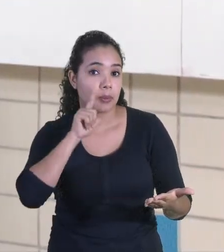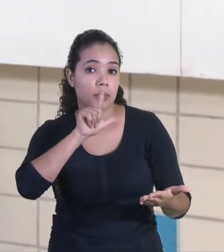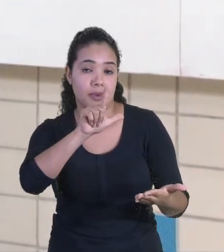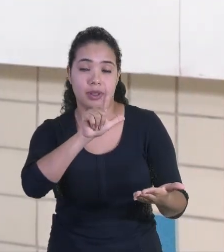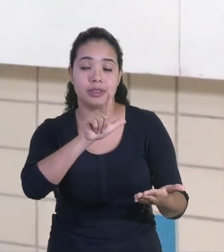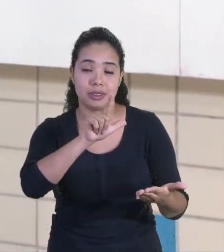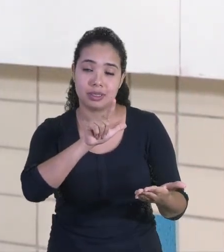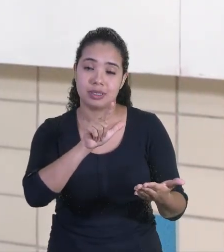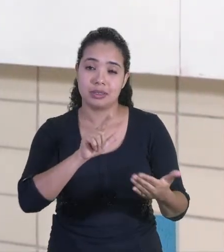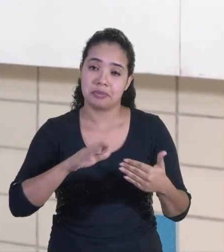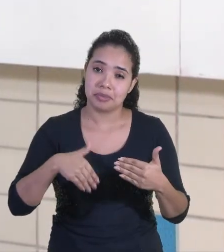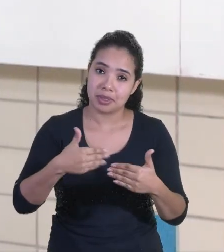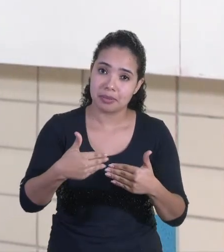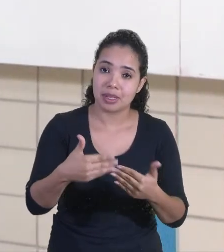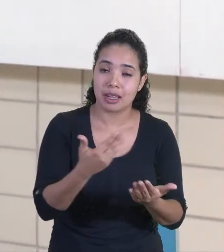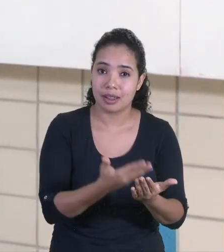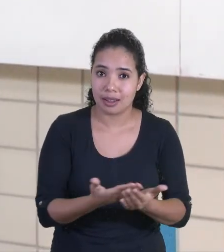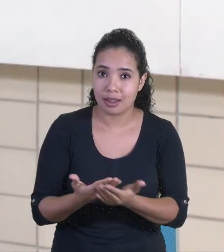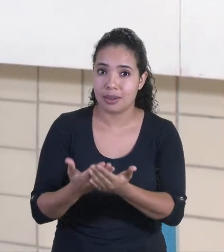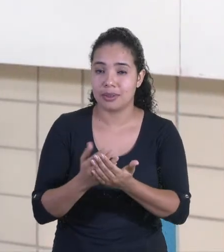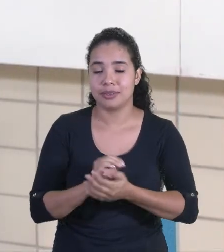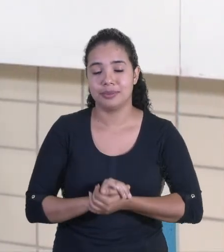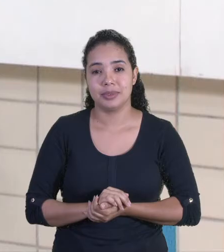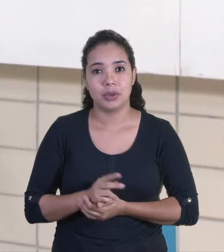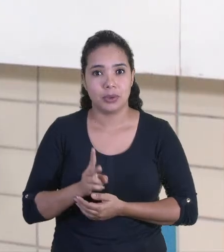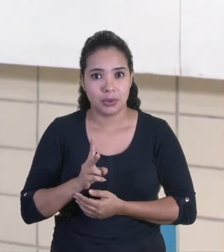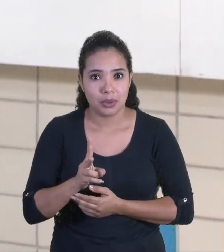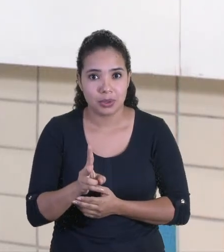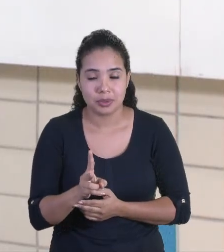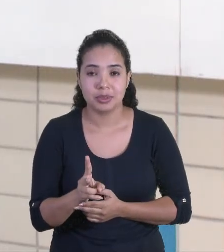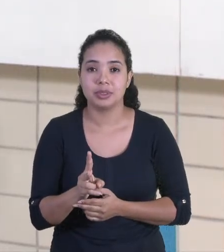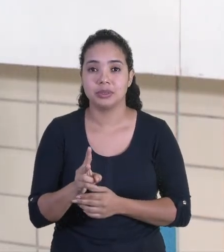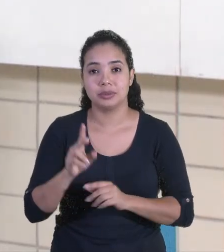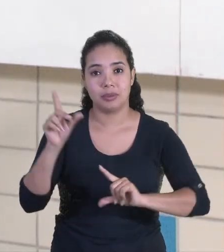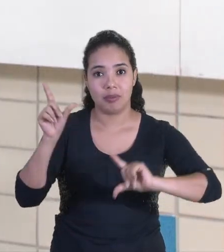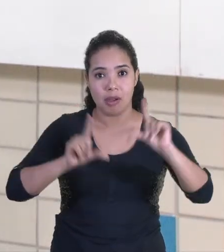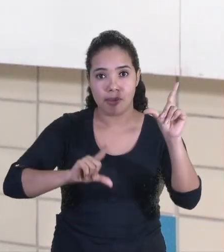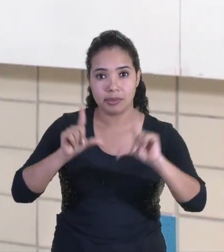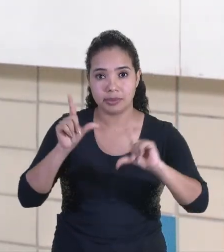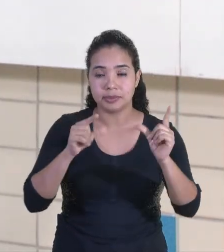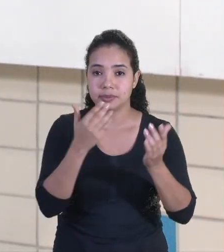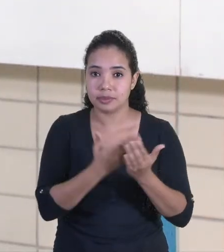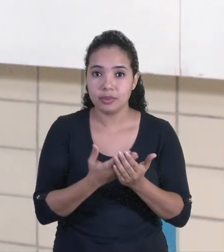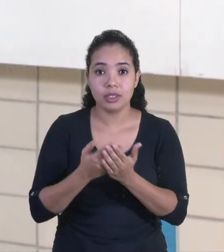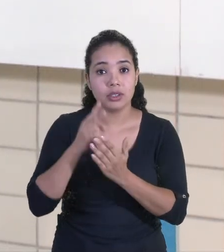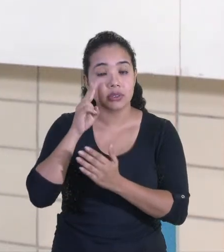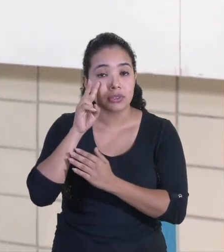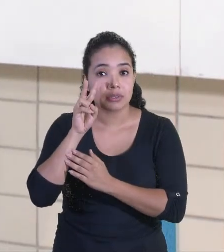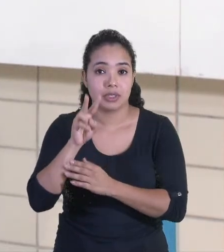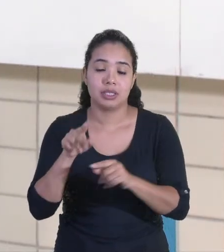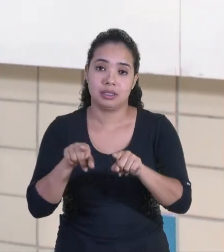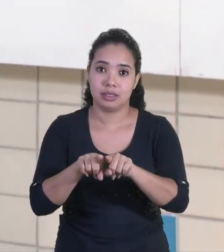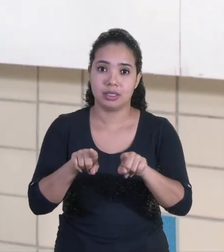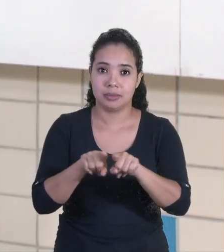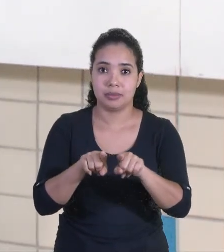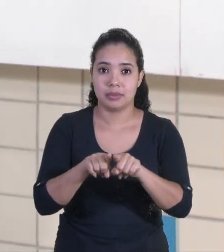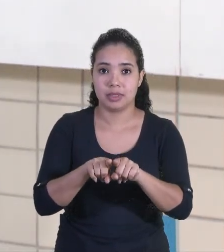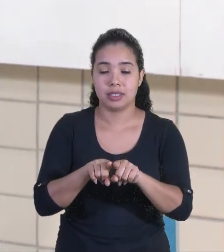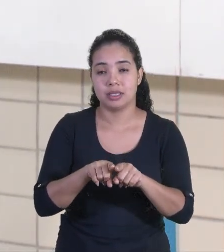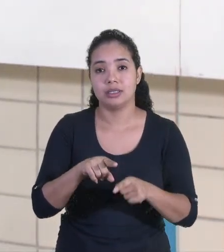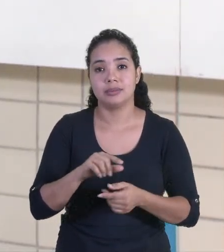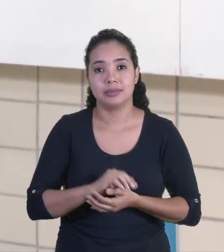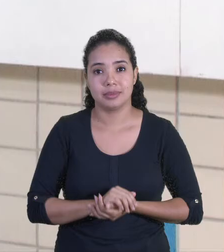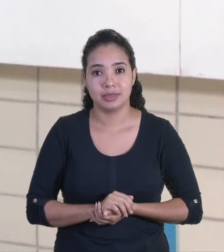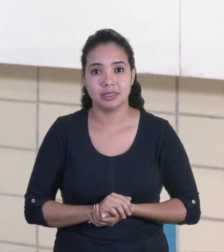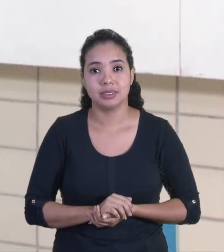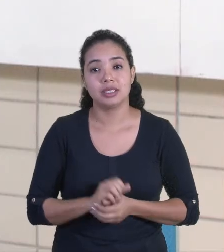solicitadas durante a nossa teleaula. Continue assistindo e revendo as demais teleaulas que estão